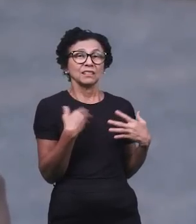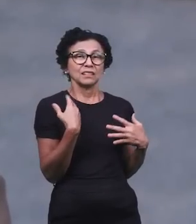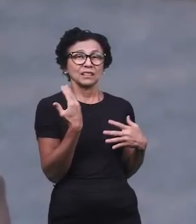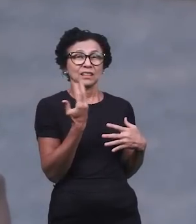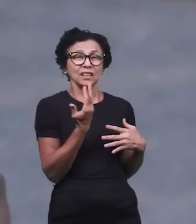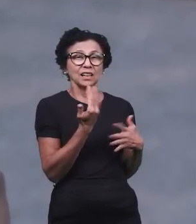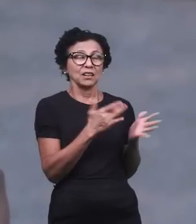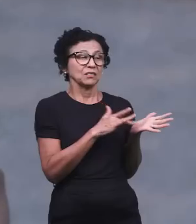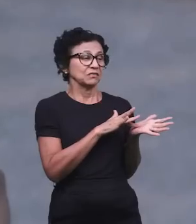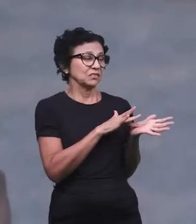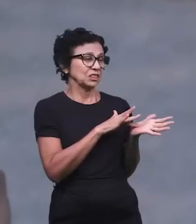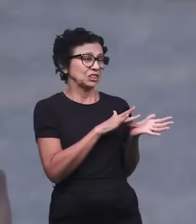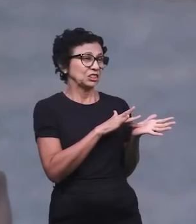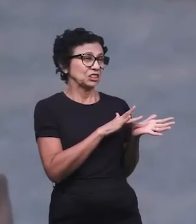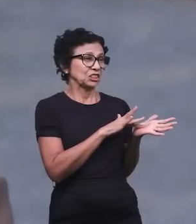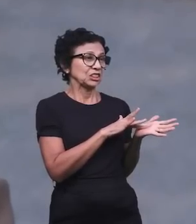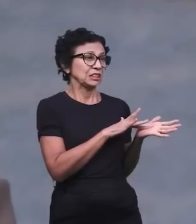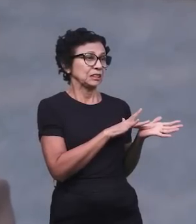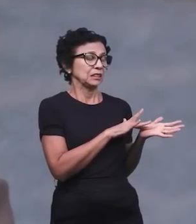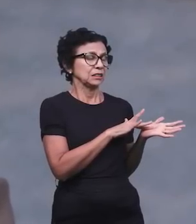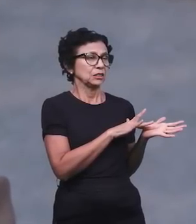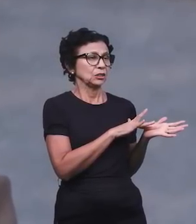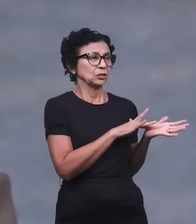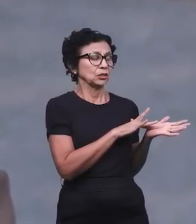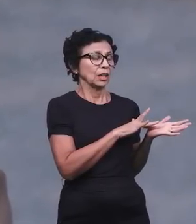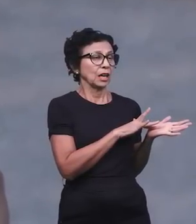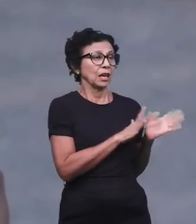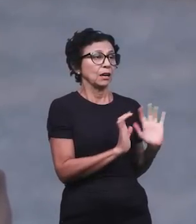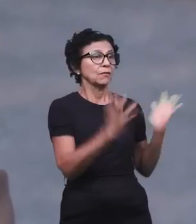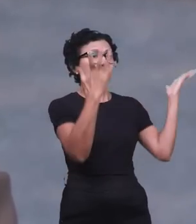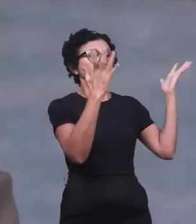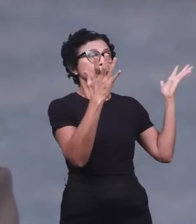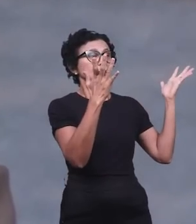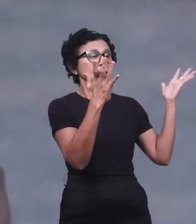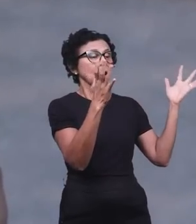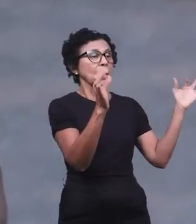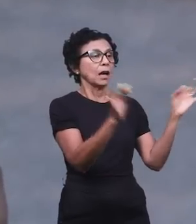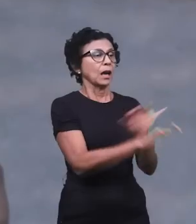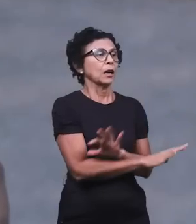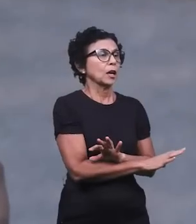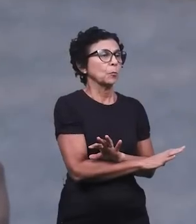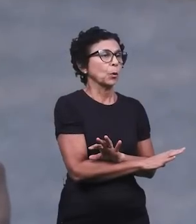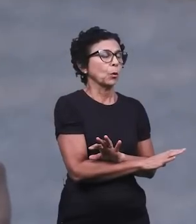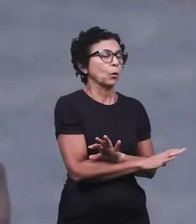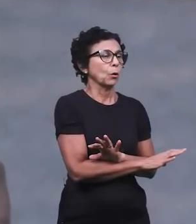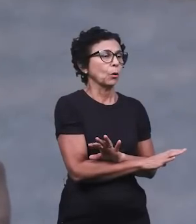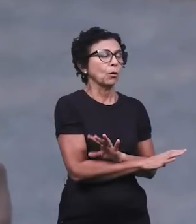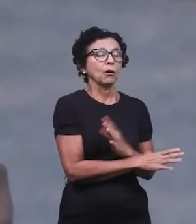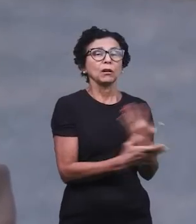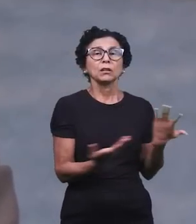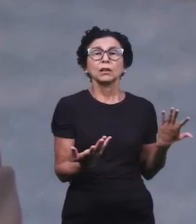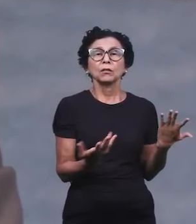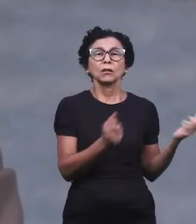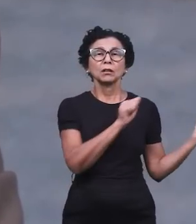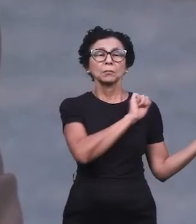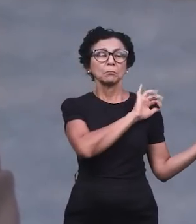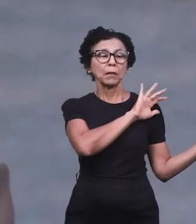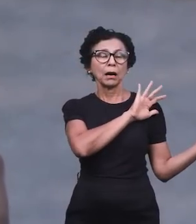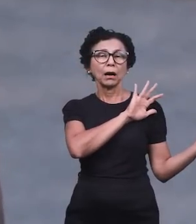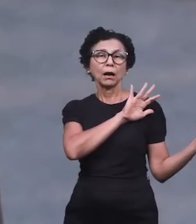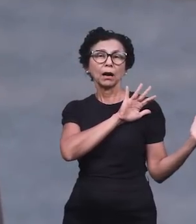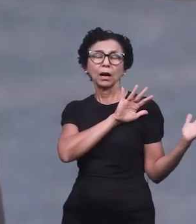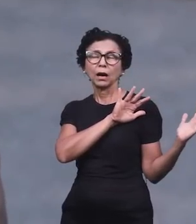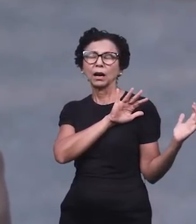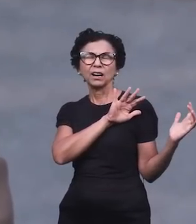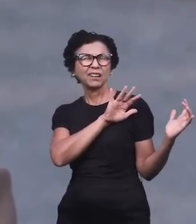de vida que as feições eram feições de tristeza, de cansaço, de amanhã começa tudo outra vez,